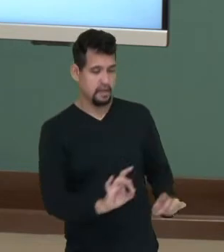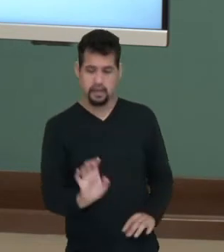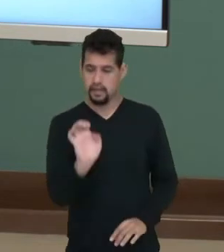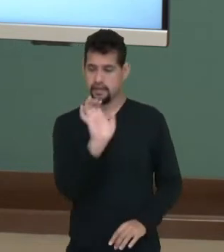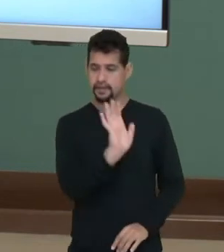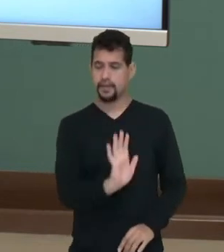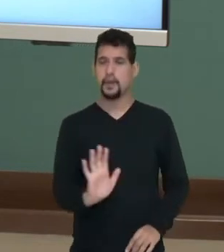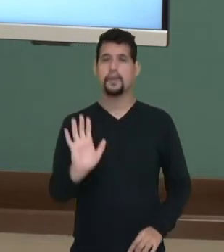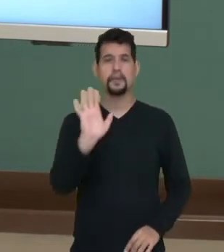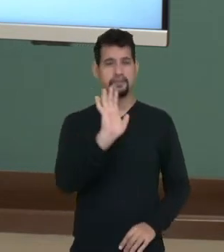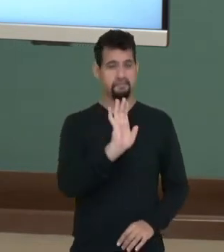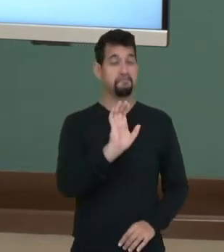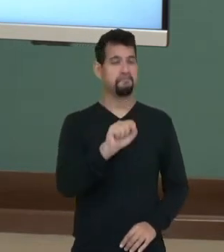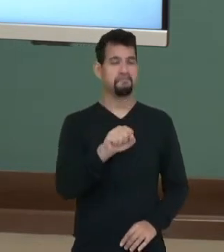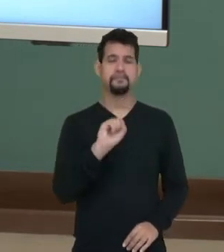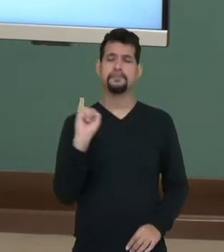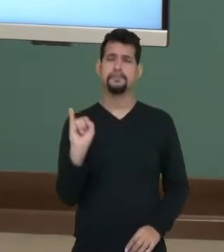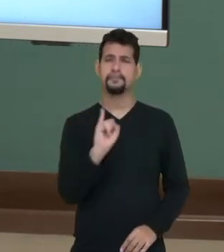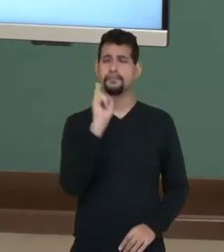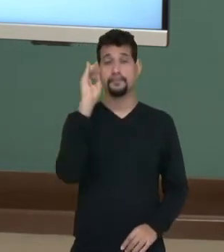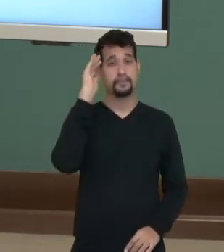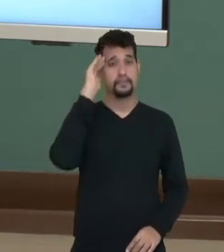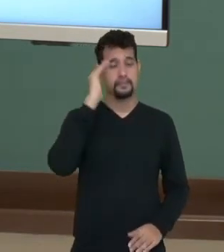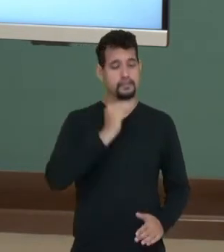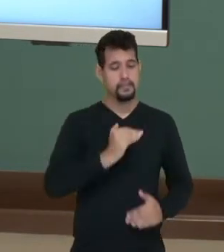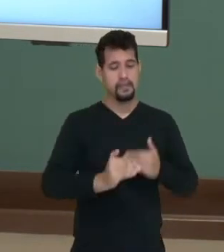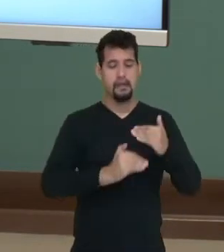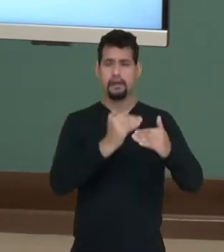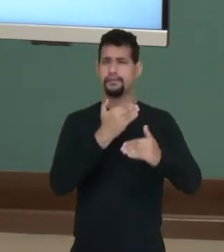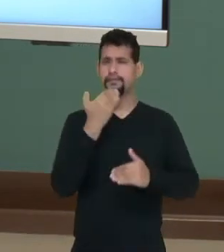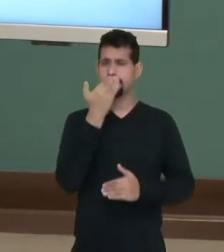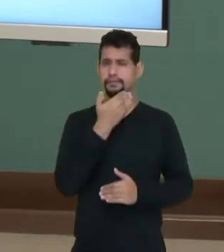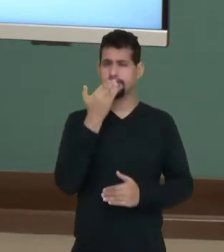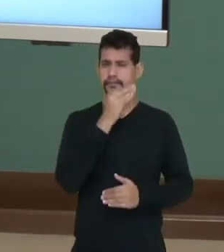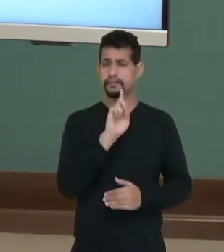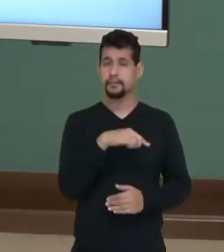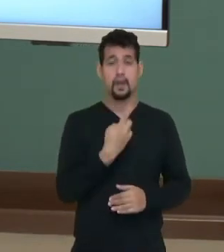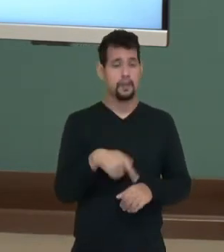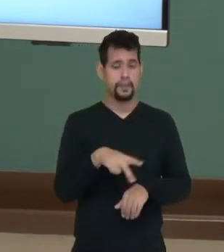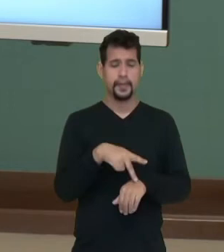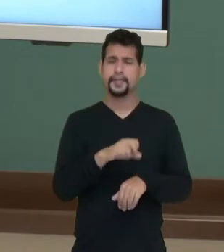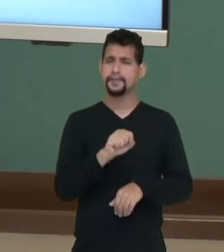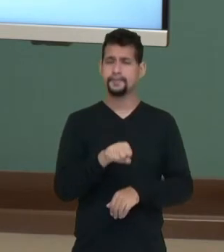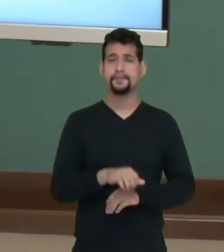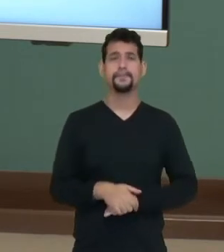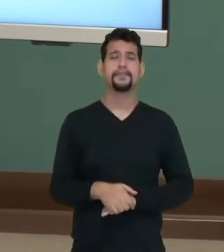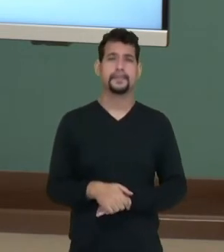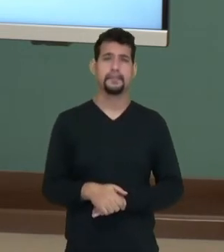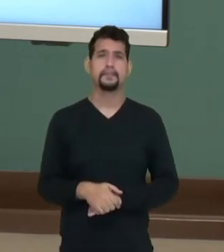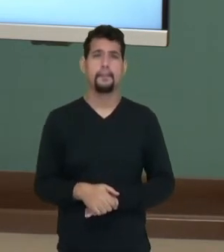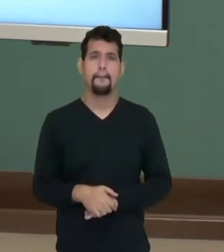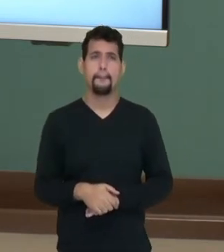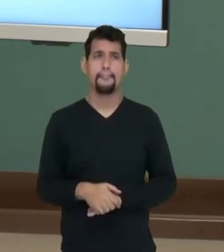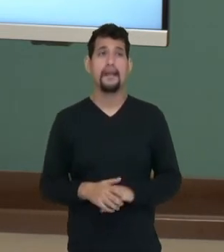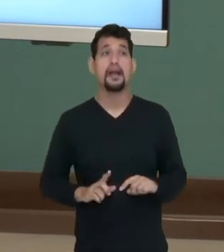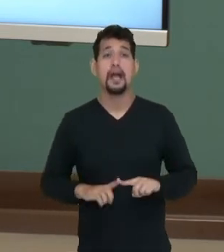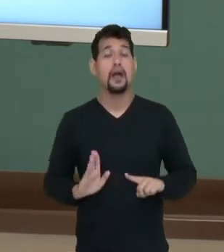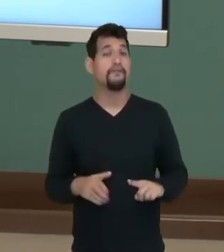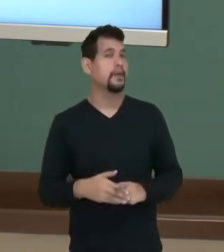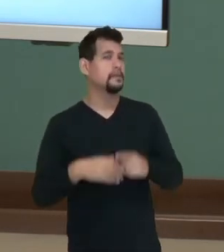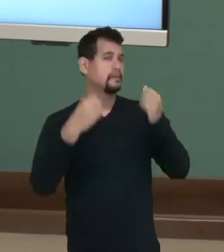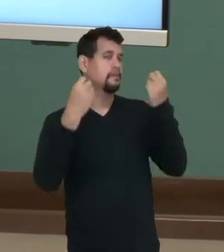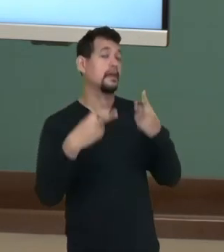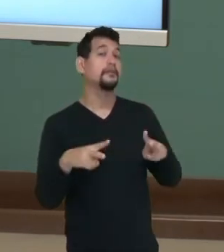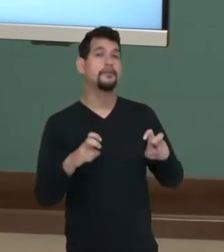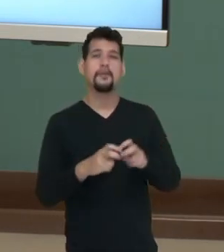Então esse foi o papel principal aí do ciclo da cana-de-açúcar no nosso país. Muito bem. Agora vamos falar então do